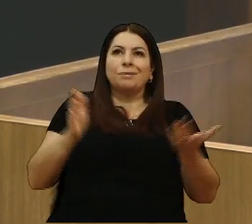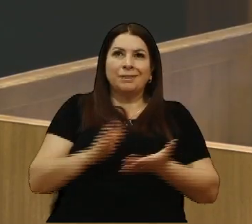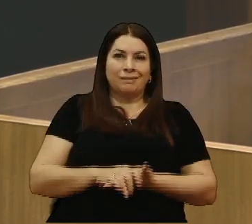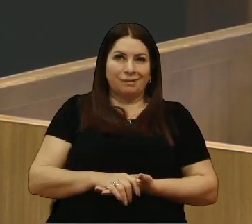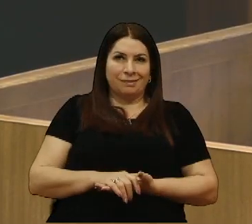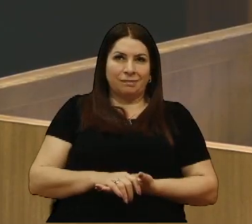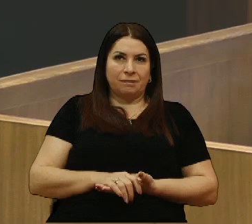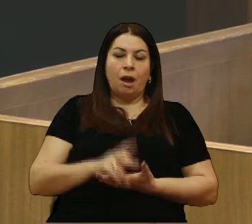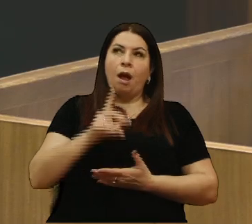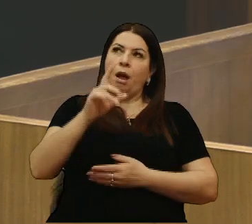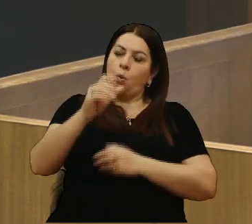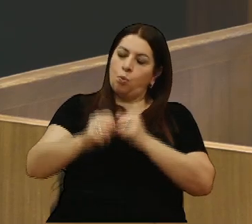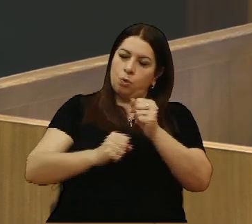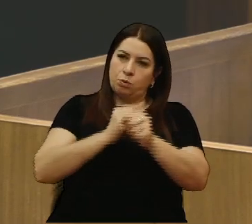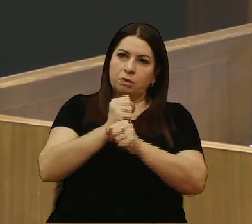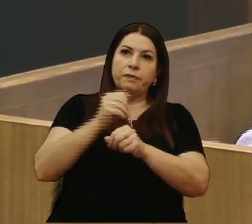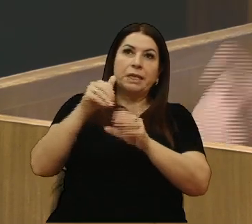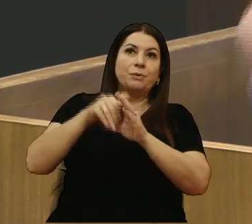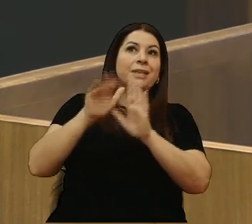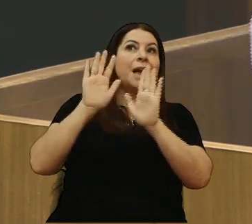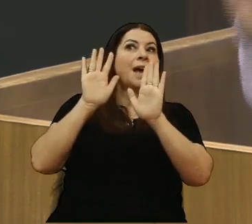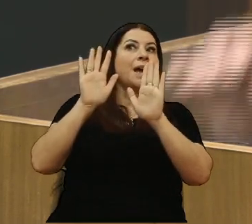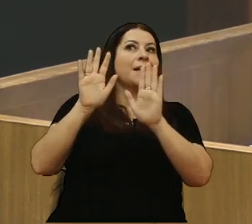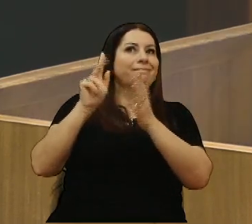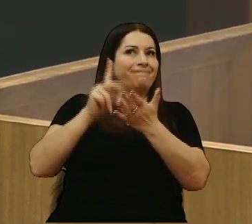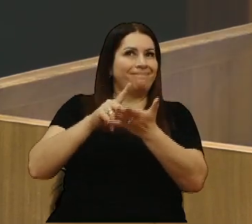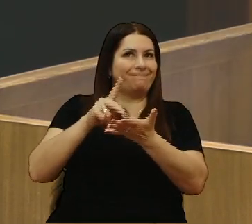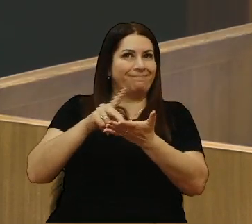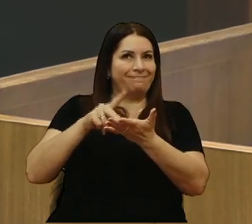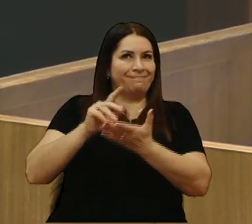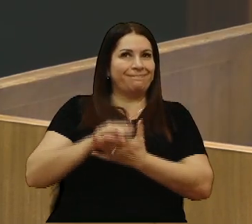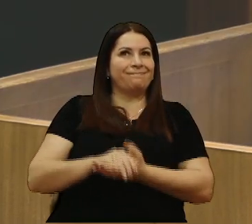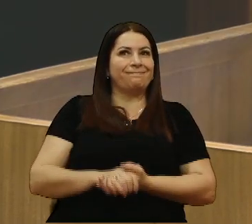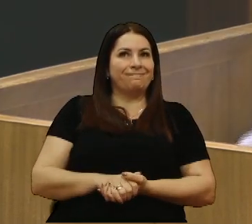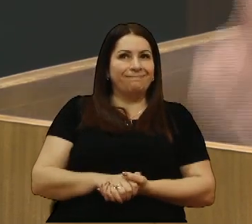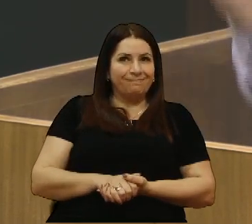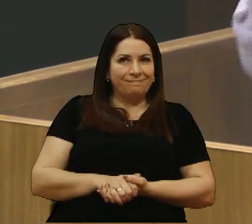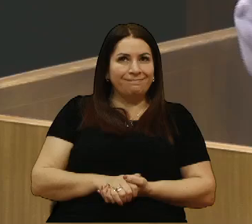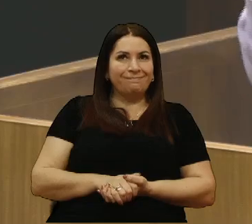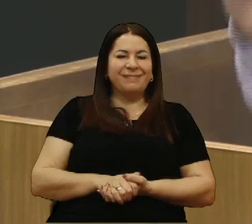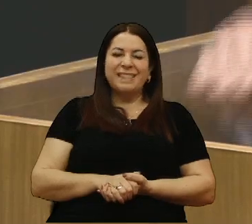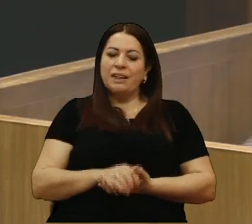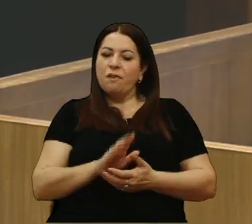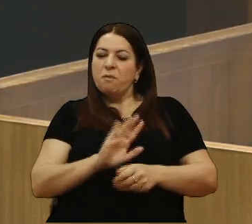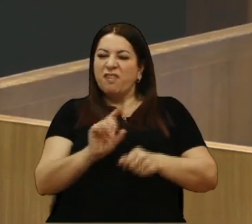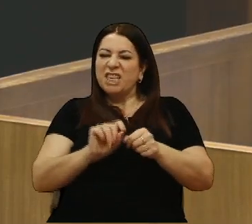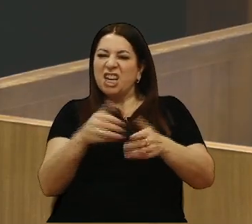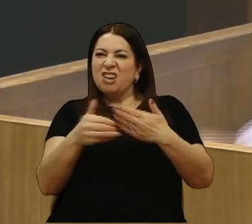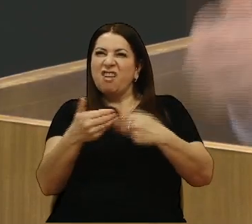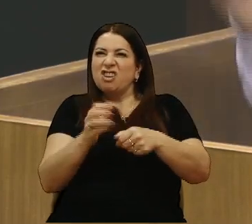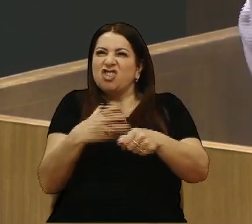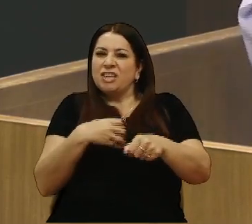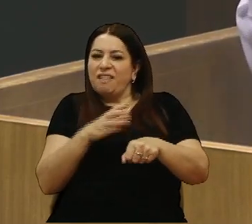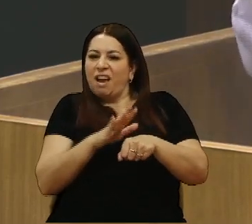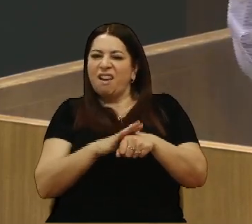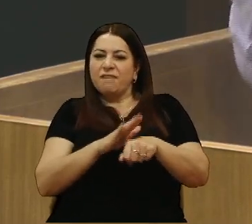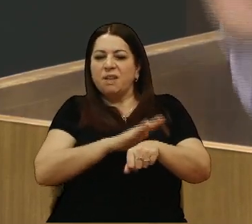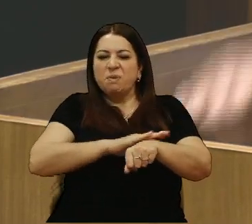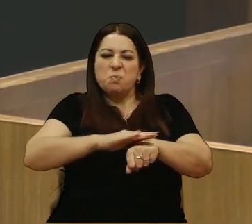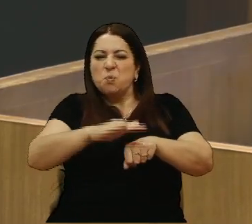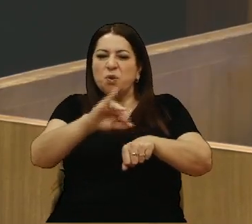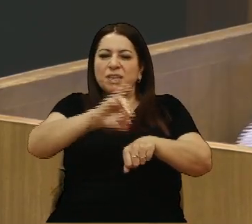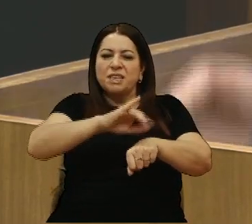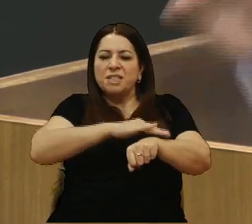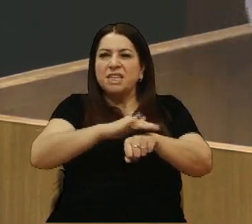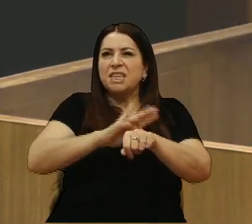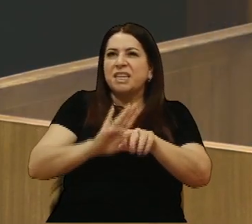Ah, mas o ano que vem tem eleição? Ah, é mesmo. Então vamos dar uma tapeada. Vamos fazer uma